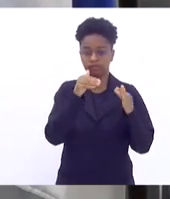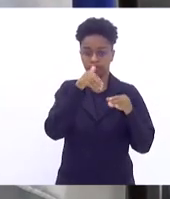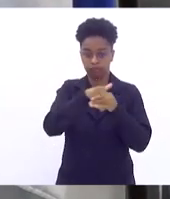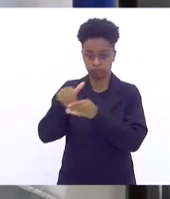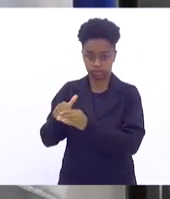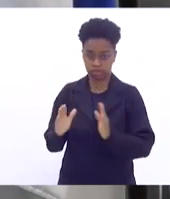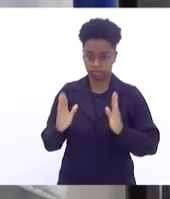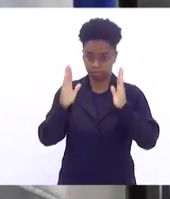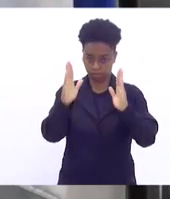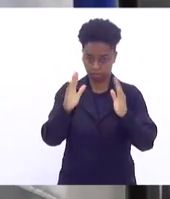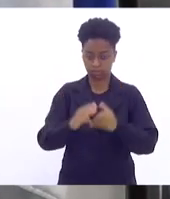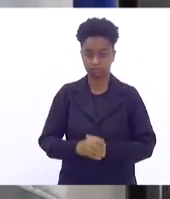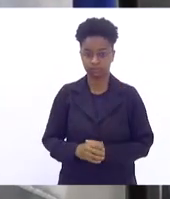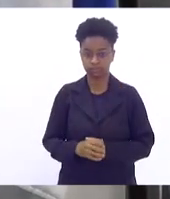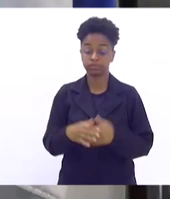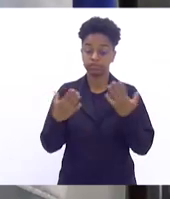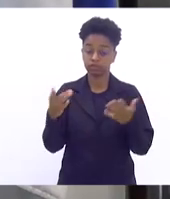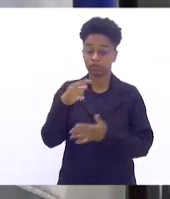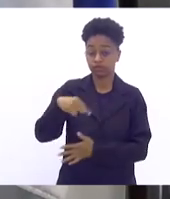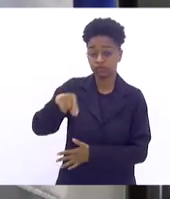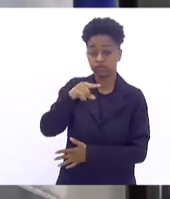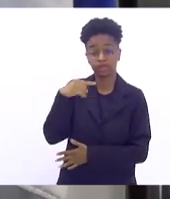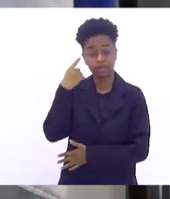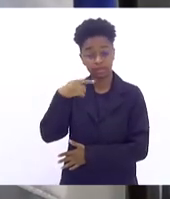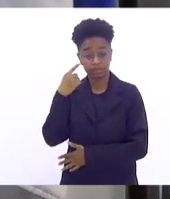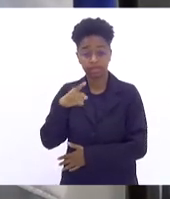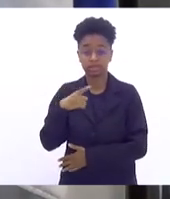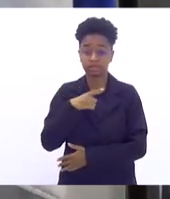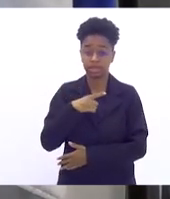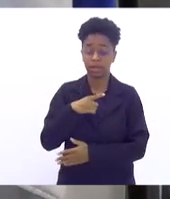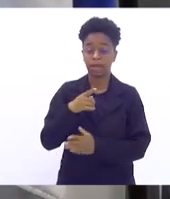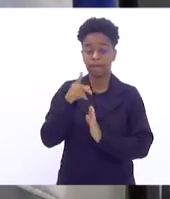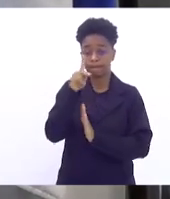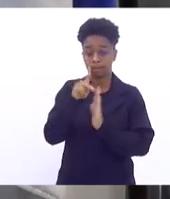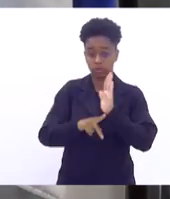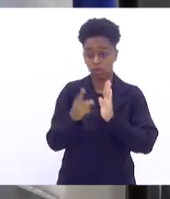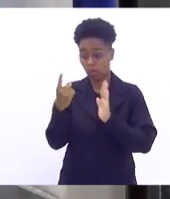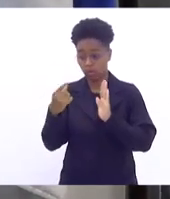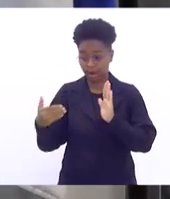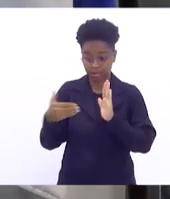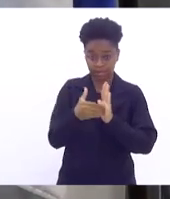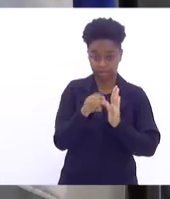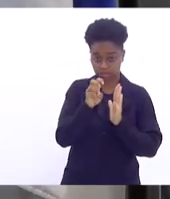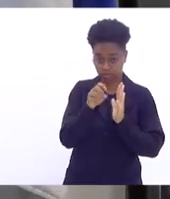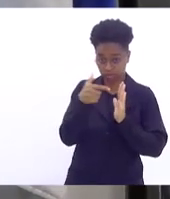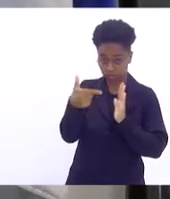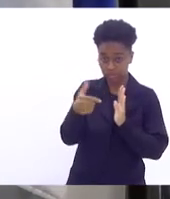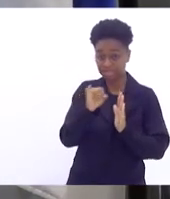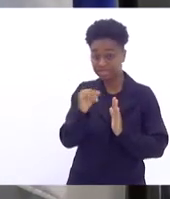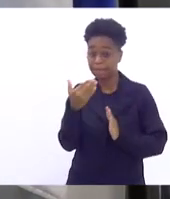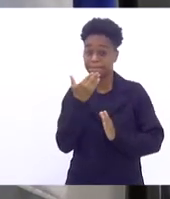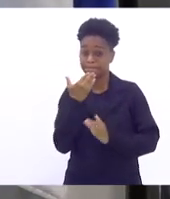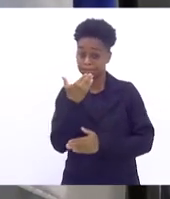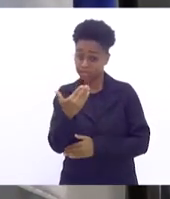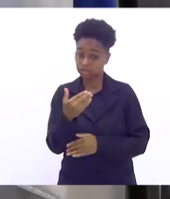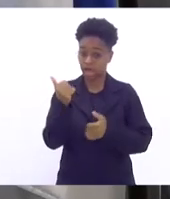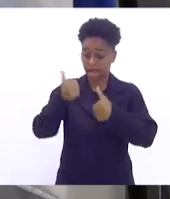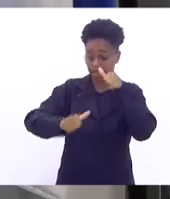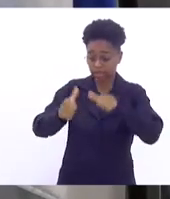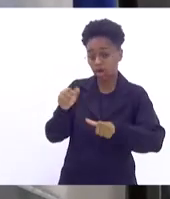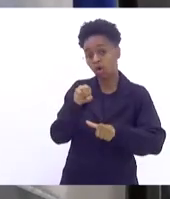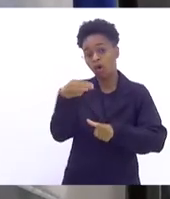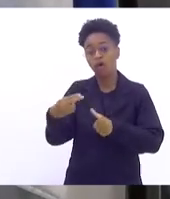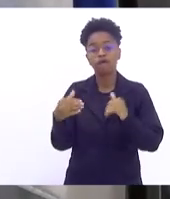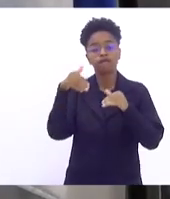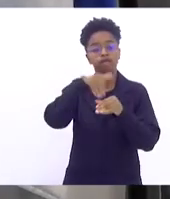senhores deputados que tenham dos projetos extraordinários do 1 ao 52 algum pedido de vista ou algum